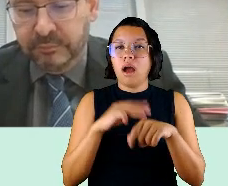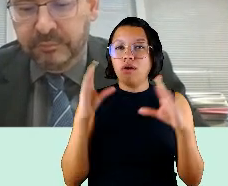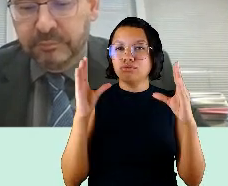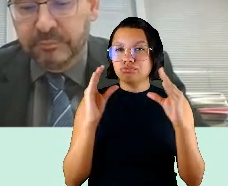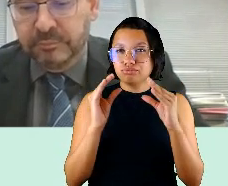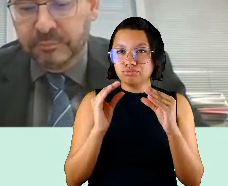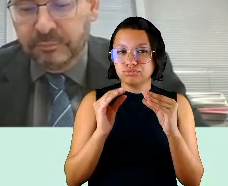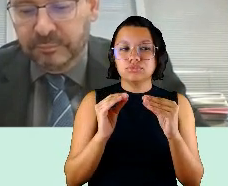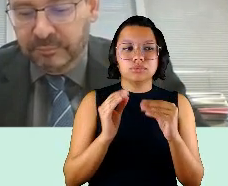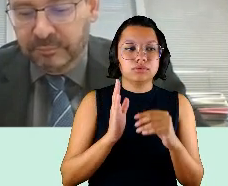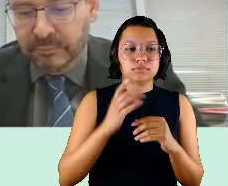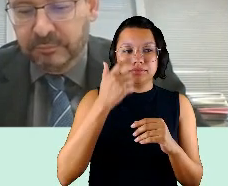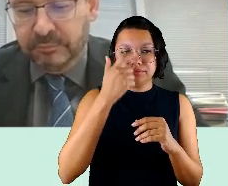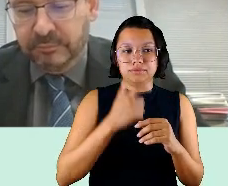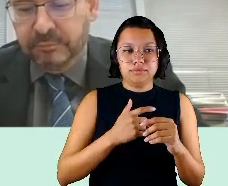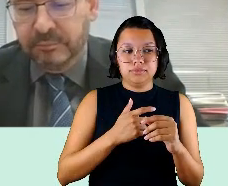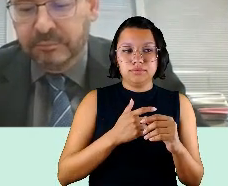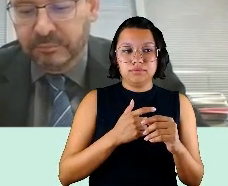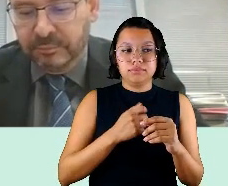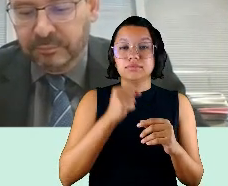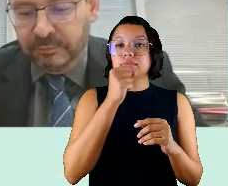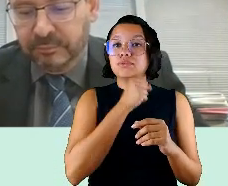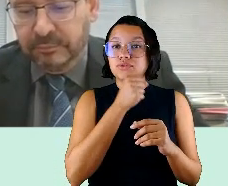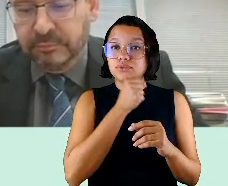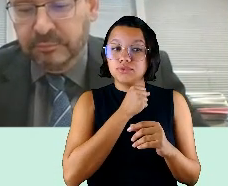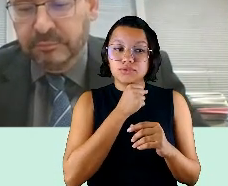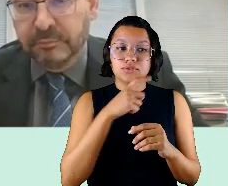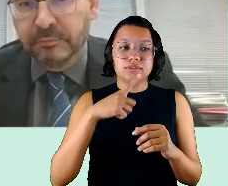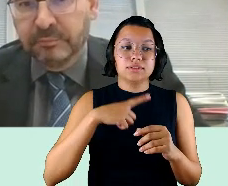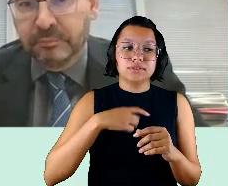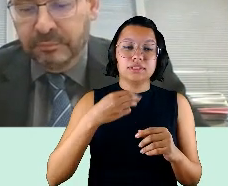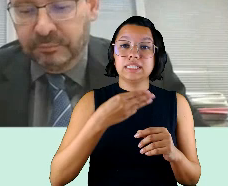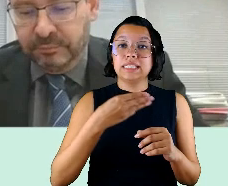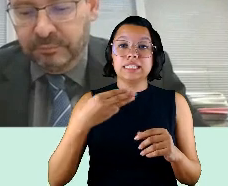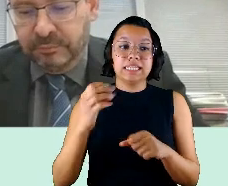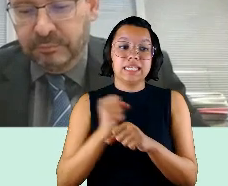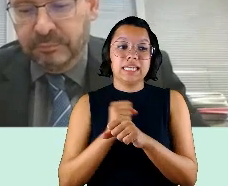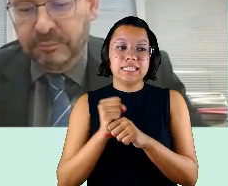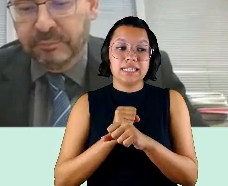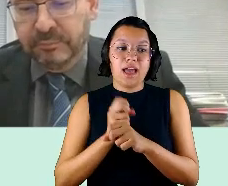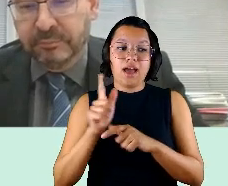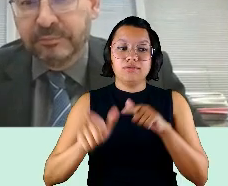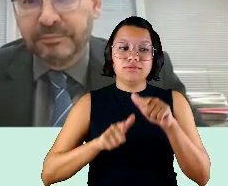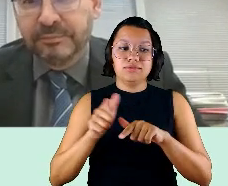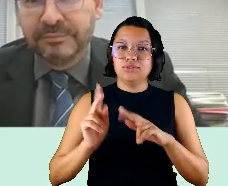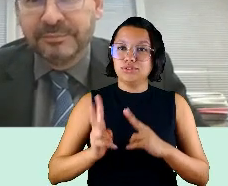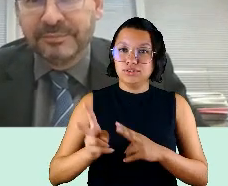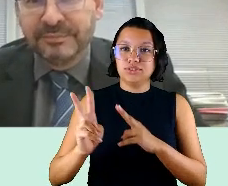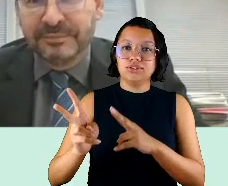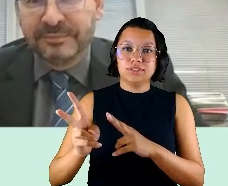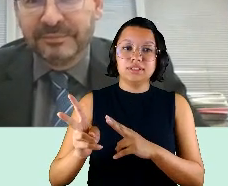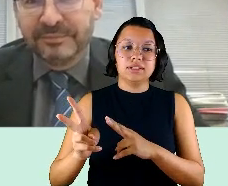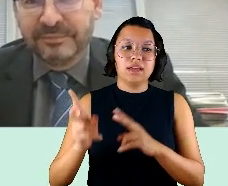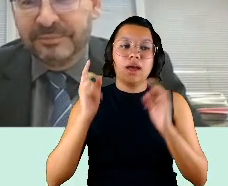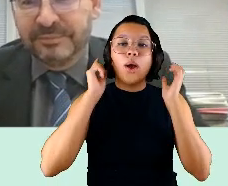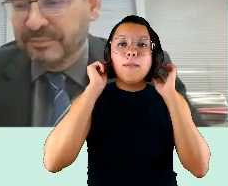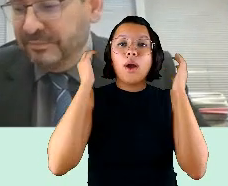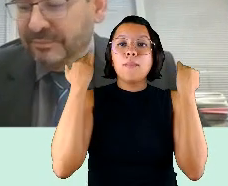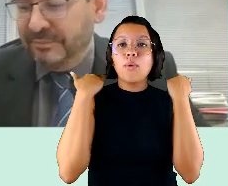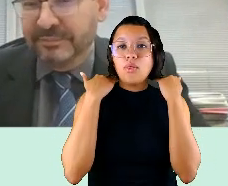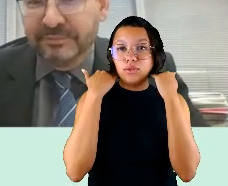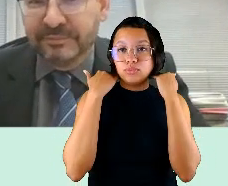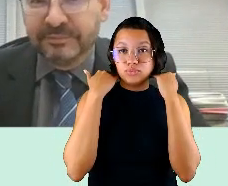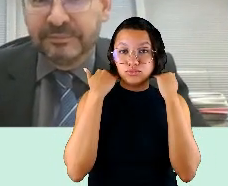escuros, já sou uma pessoa idosa, tenho 33 anos de carreira, o meu cabelo é curto